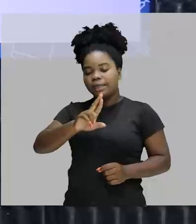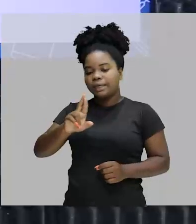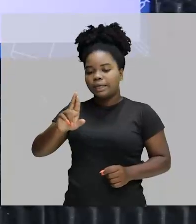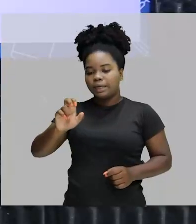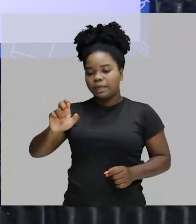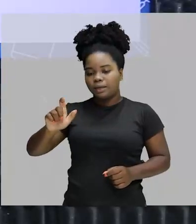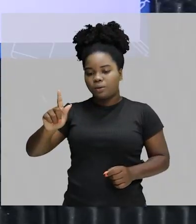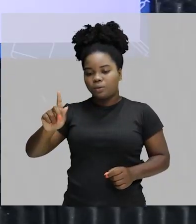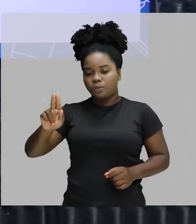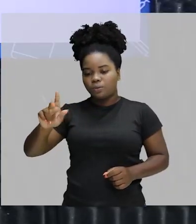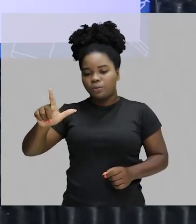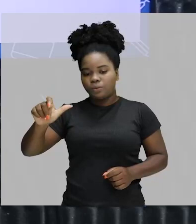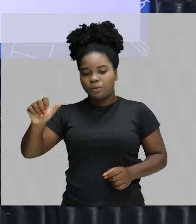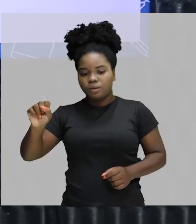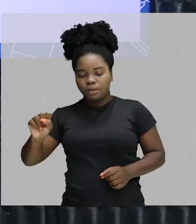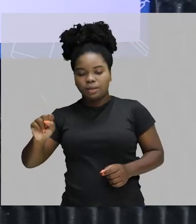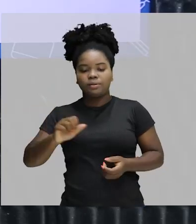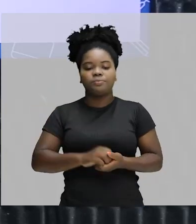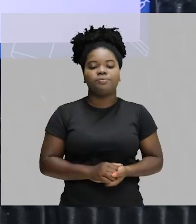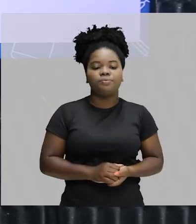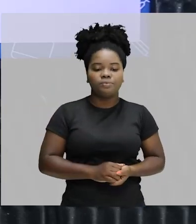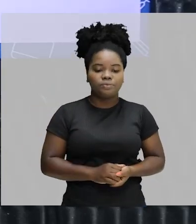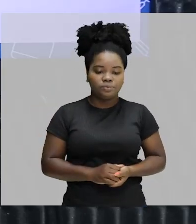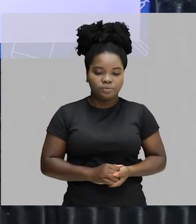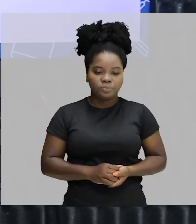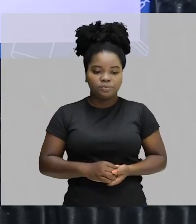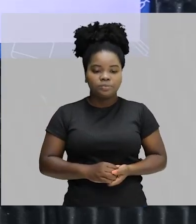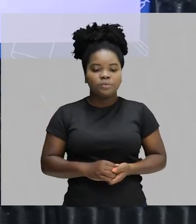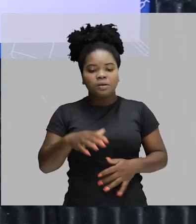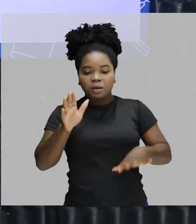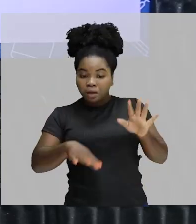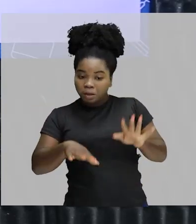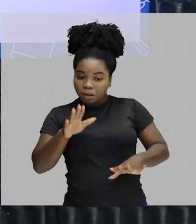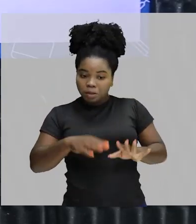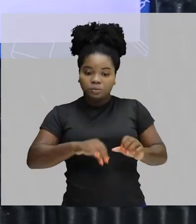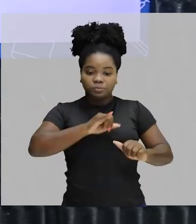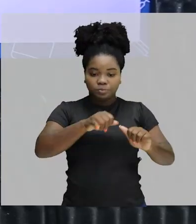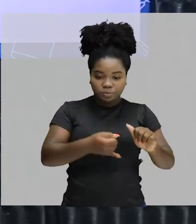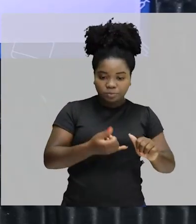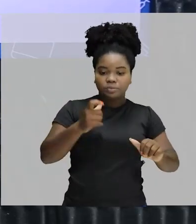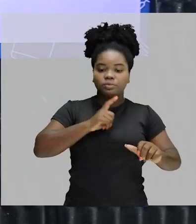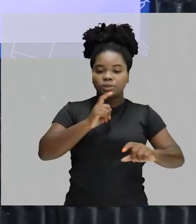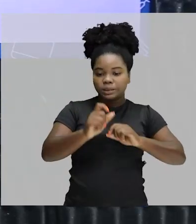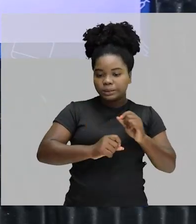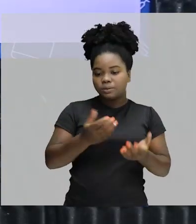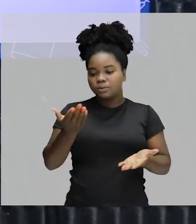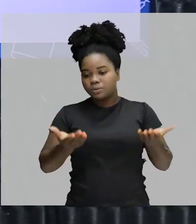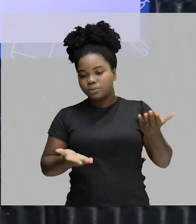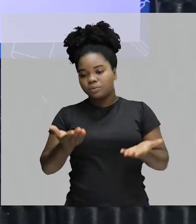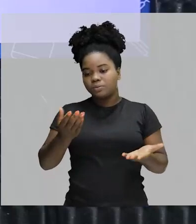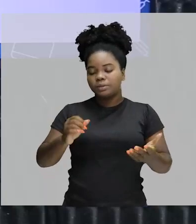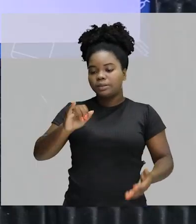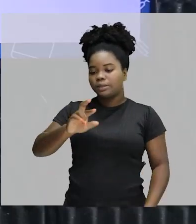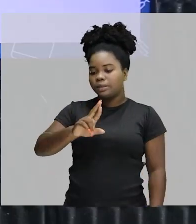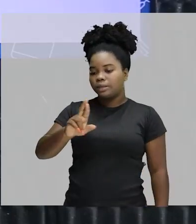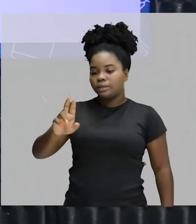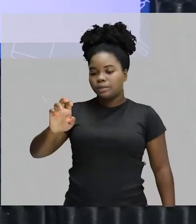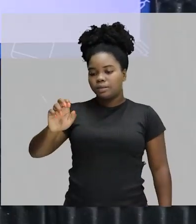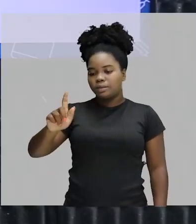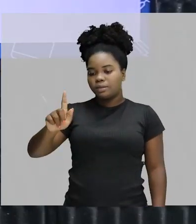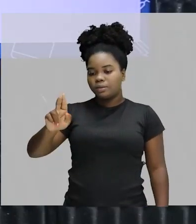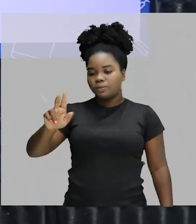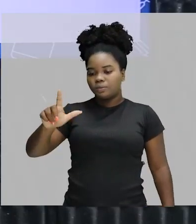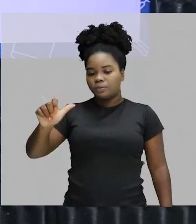comparativo de superioridade de modo irregular, com formas sintéticas, né? Em vez de eu falar mais bom,